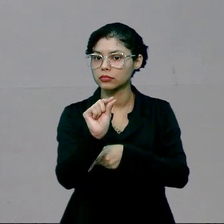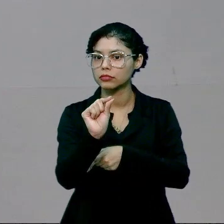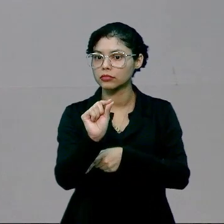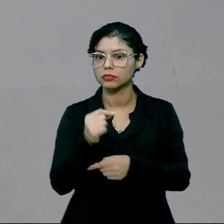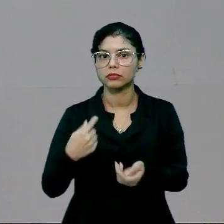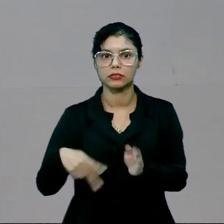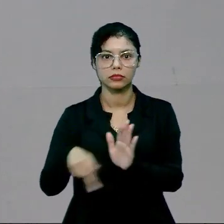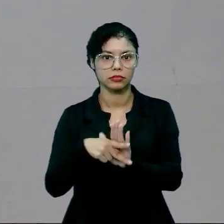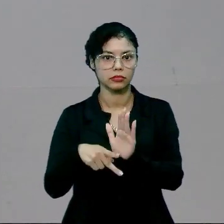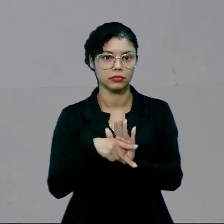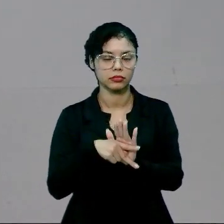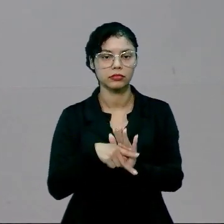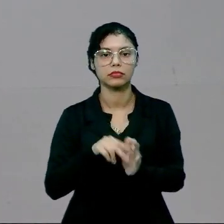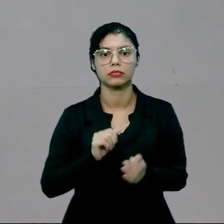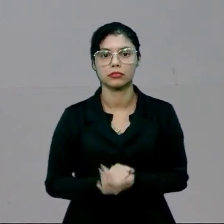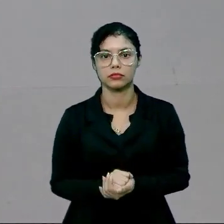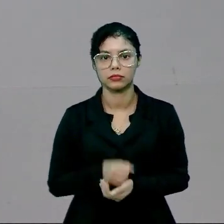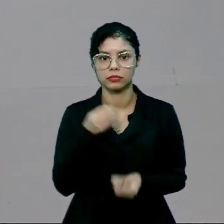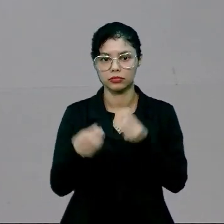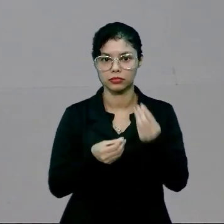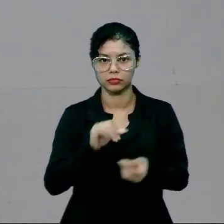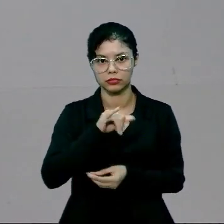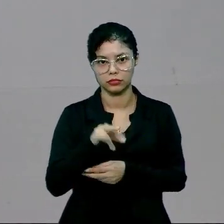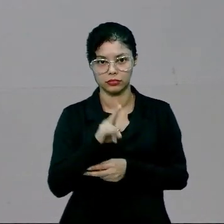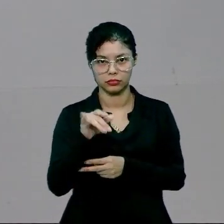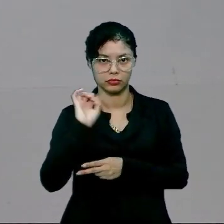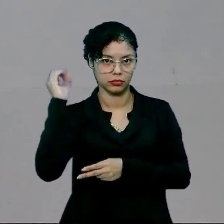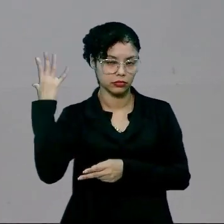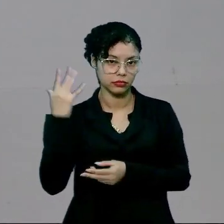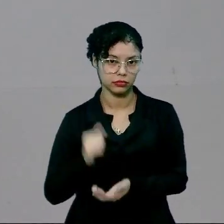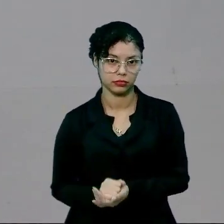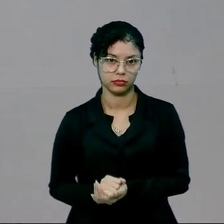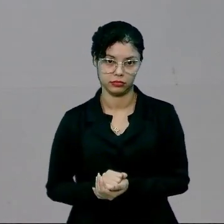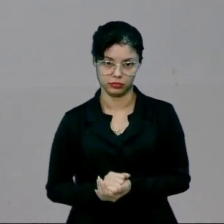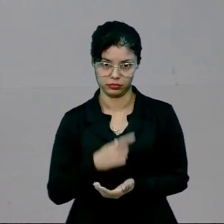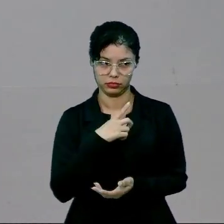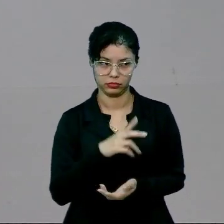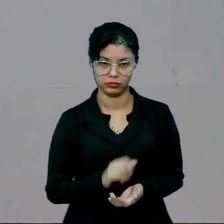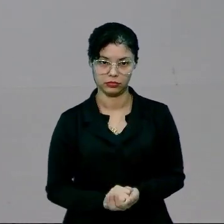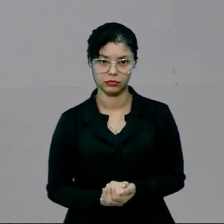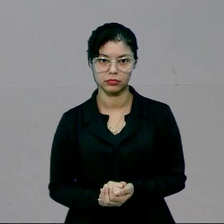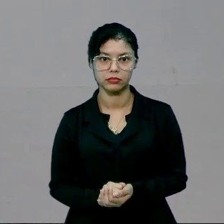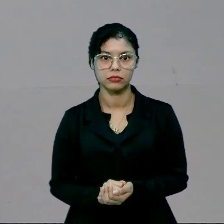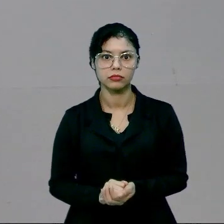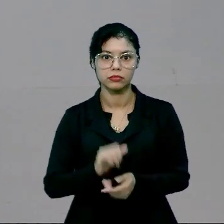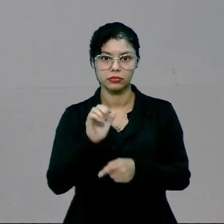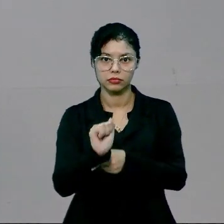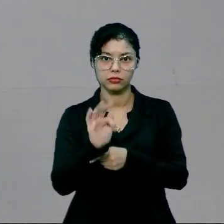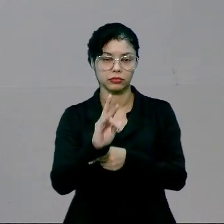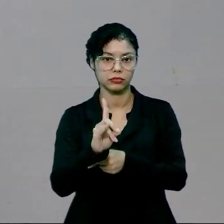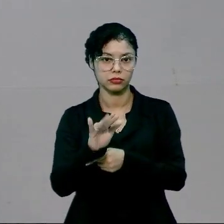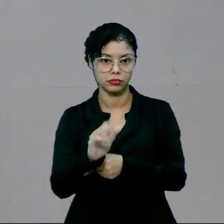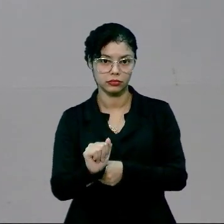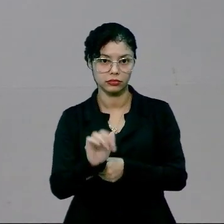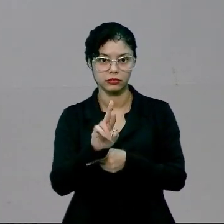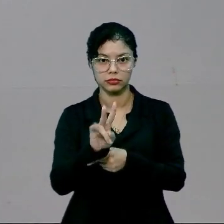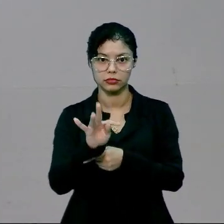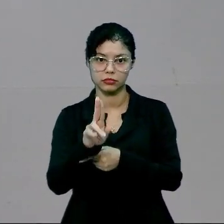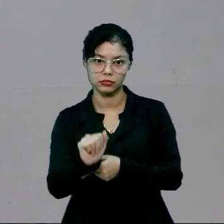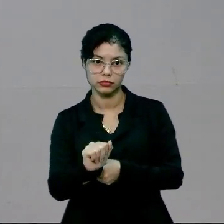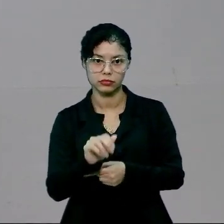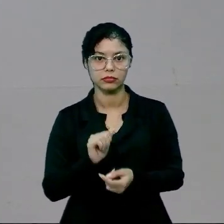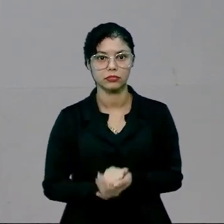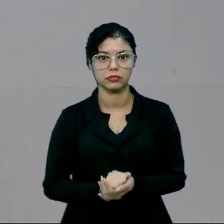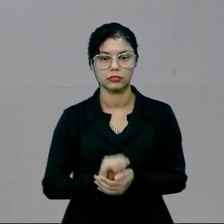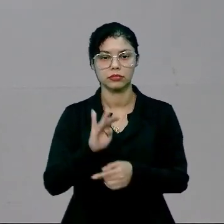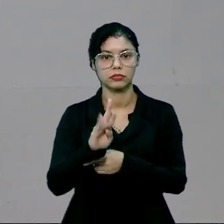de maneira proposital. Então, o que que o Jerônimo vai acontecer com o Jerônimo? O Jerônimo ele vai cometer adultério com a Rita